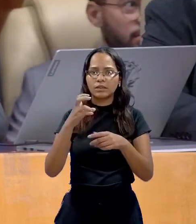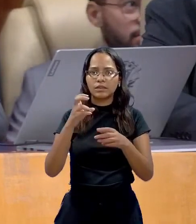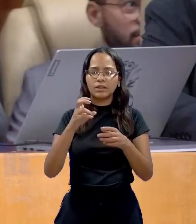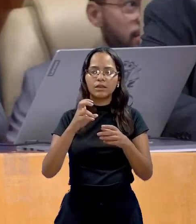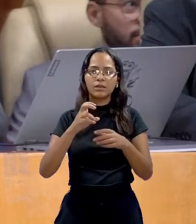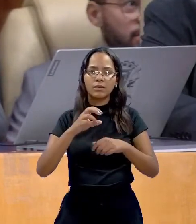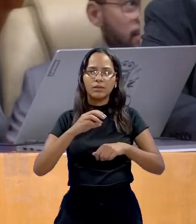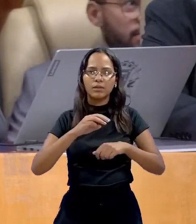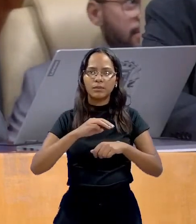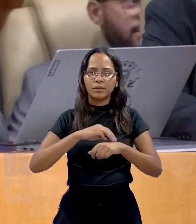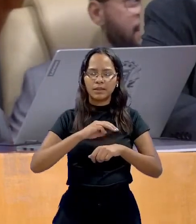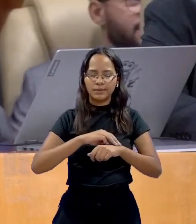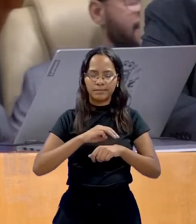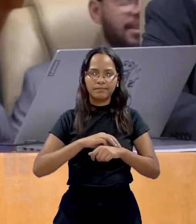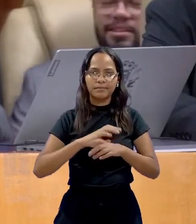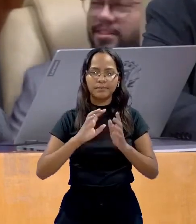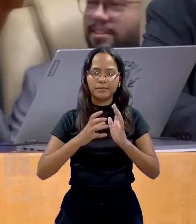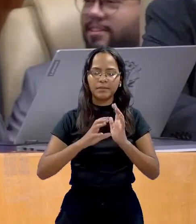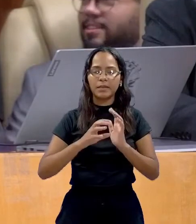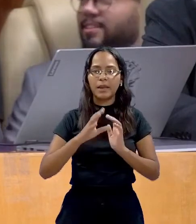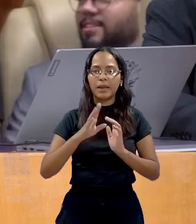Bessa.